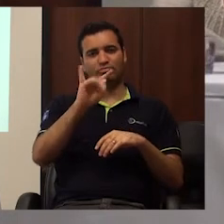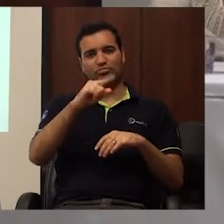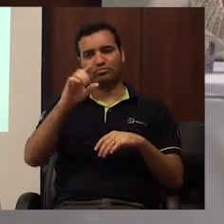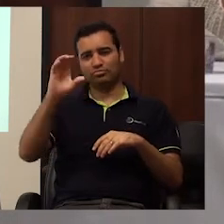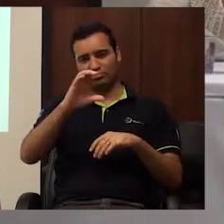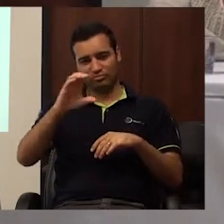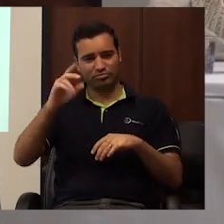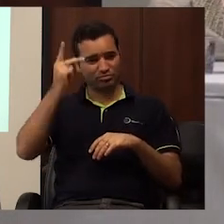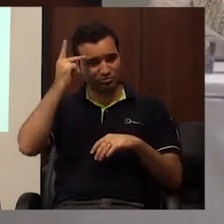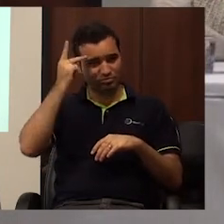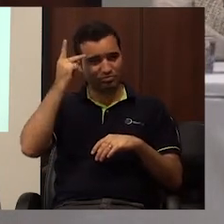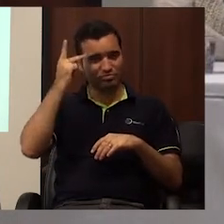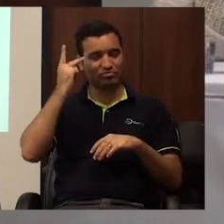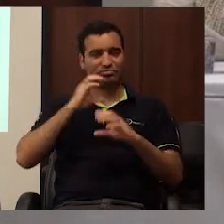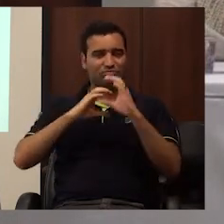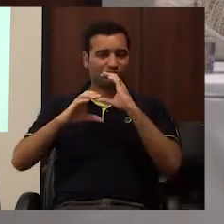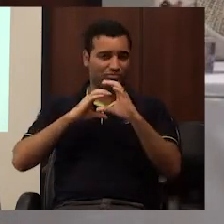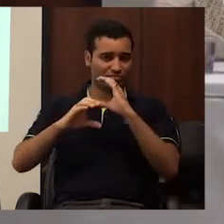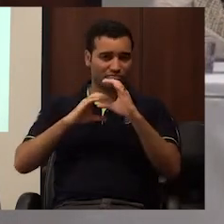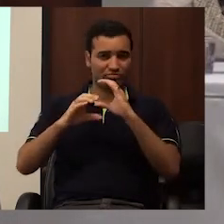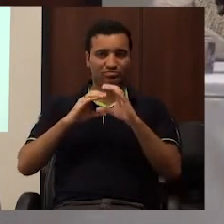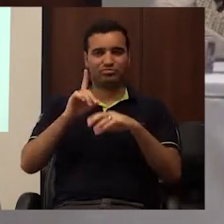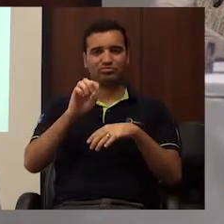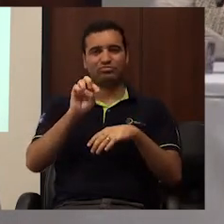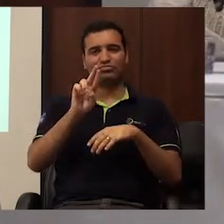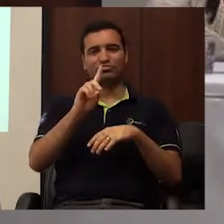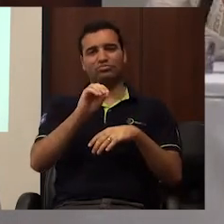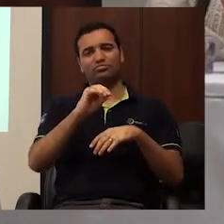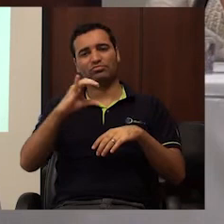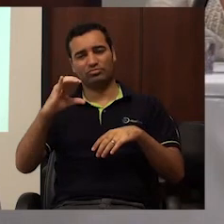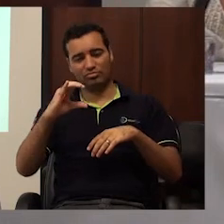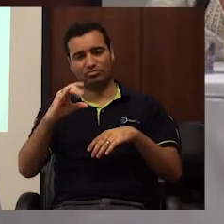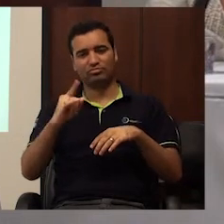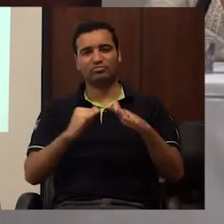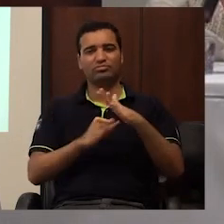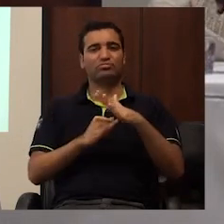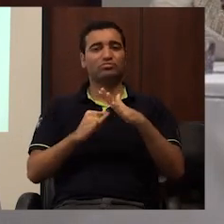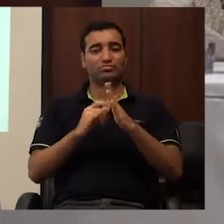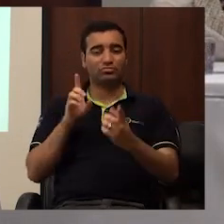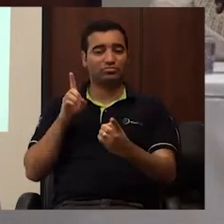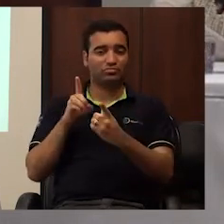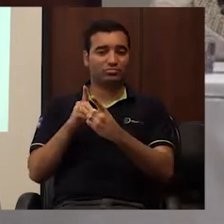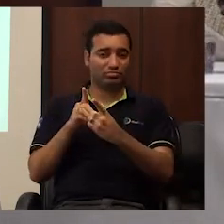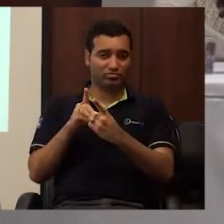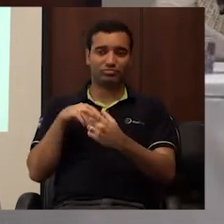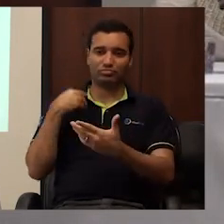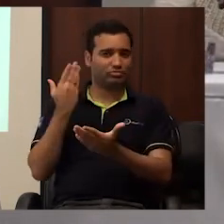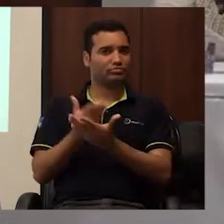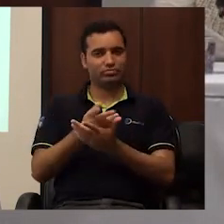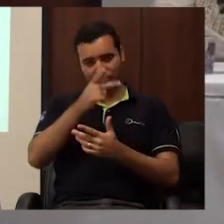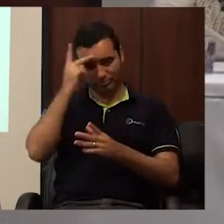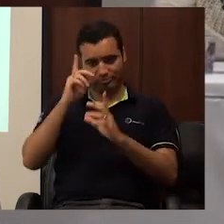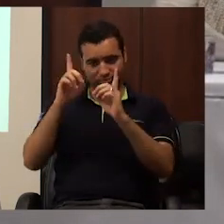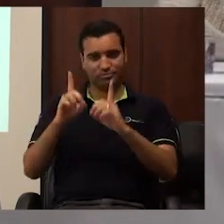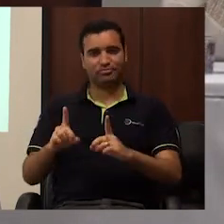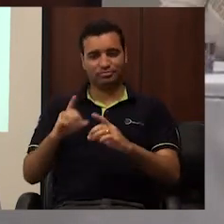de São Paulo, na Áudio de Comunicação, ligada ao DERGI, que é a instituição que atende até hoje deficientes da